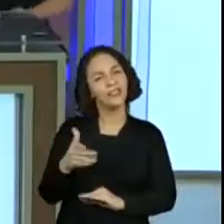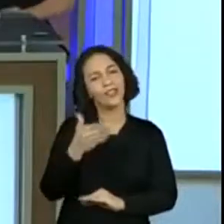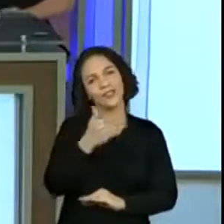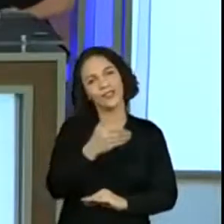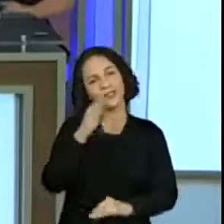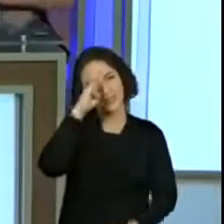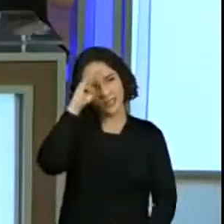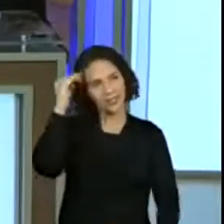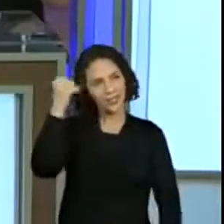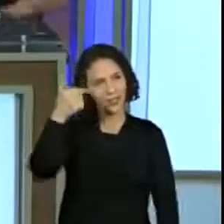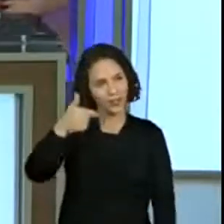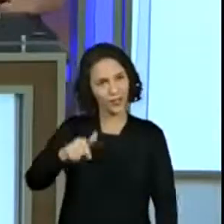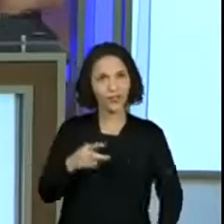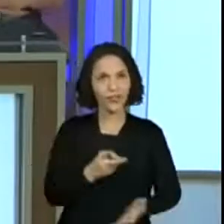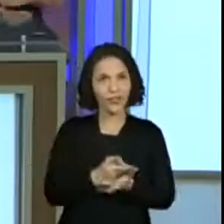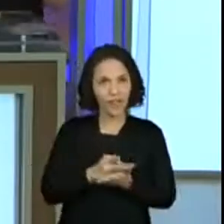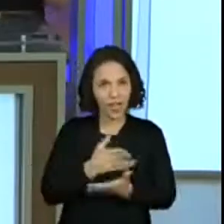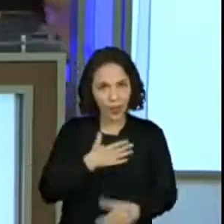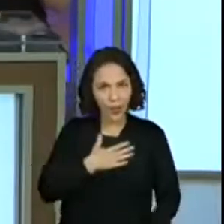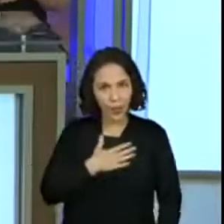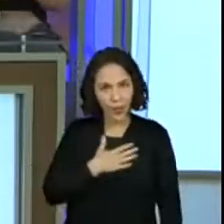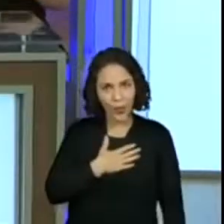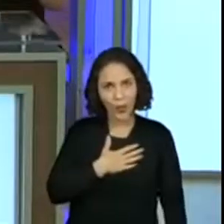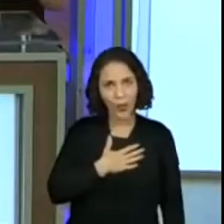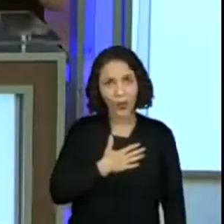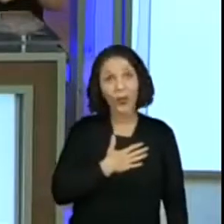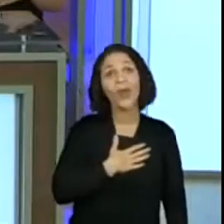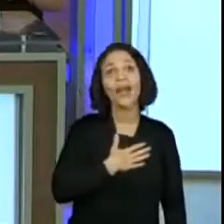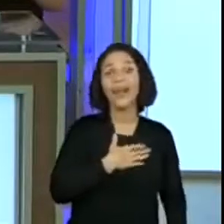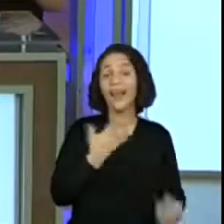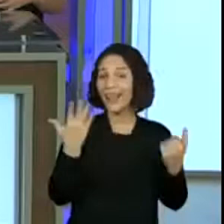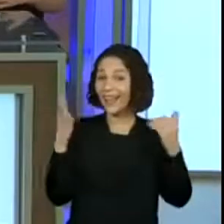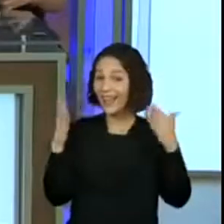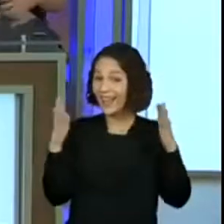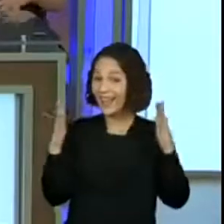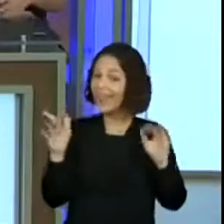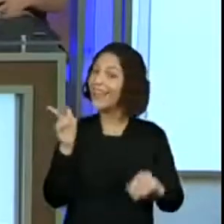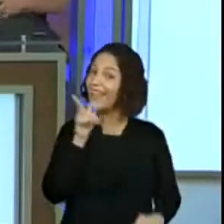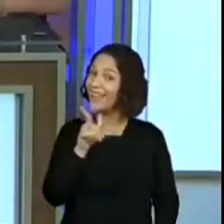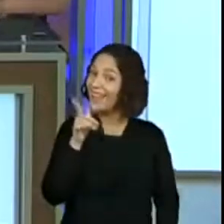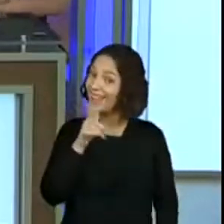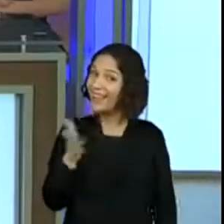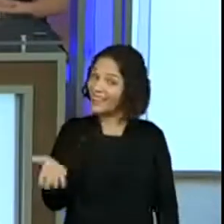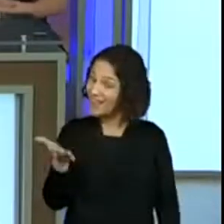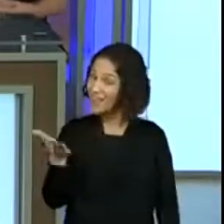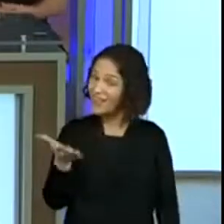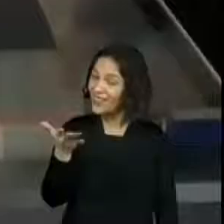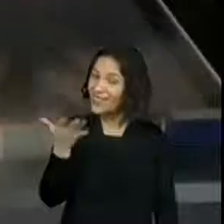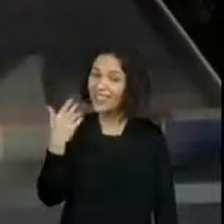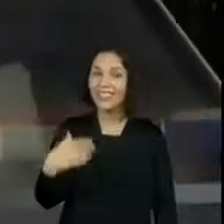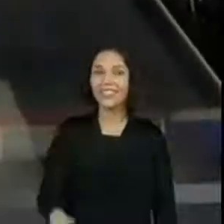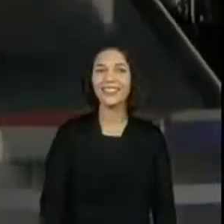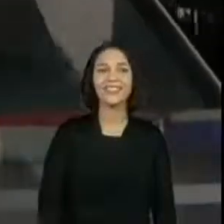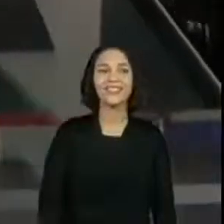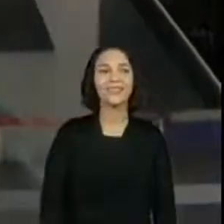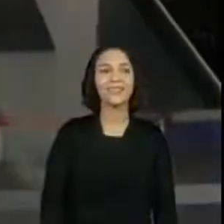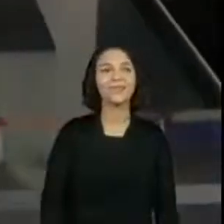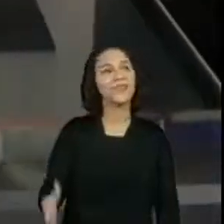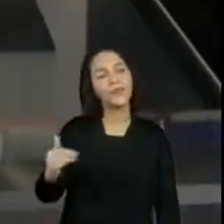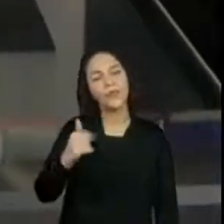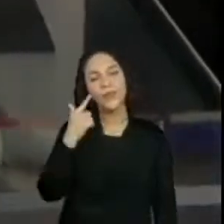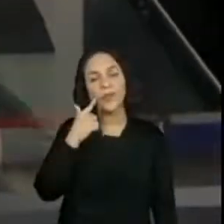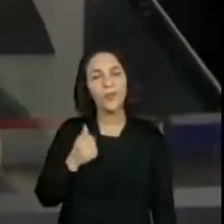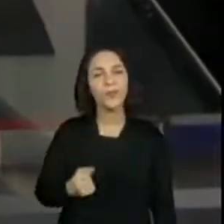Rê. Continua jogando? Isso, vai quem vai acertando, quem acerta. Lá, elas vai tão... jogando. Isso mesmo. Então, bora lá.